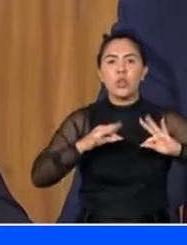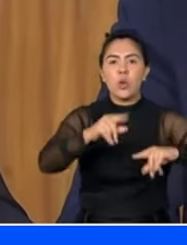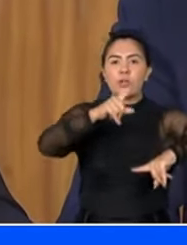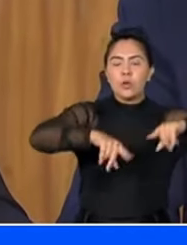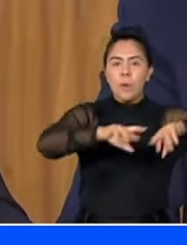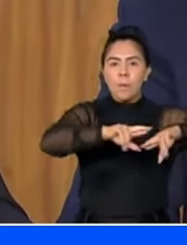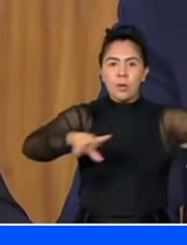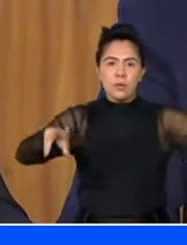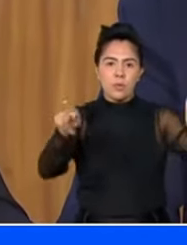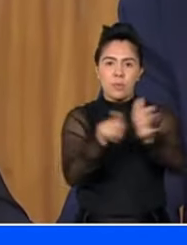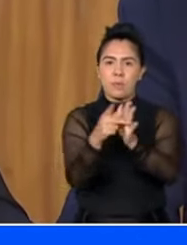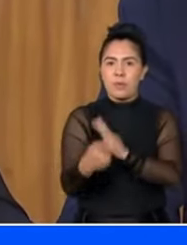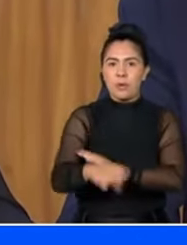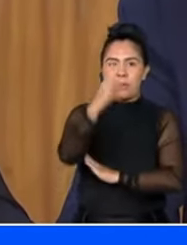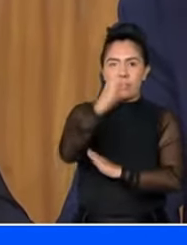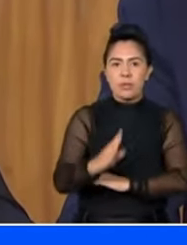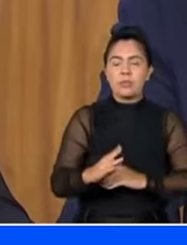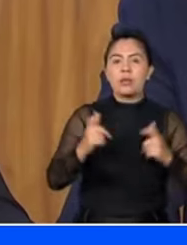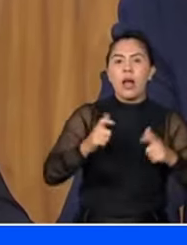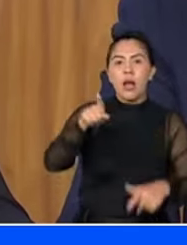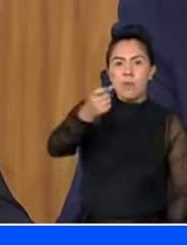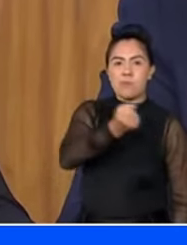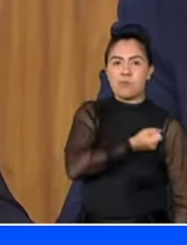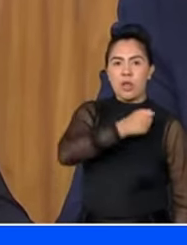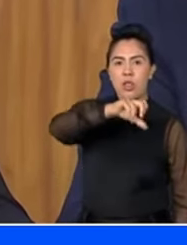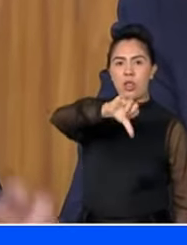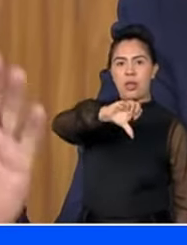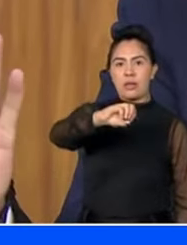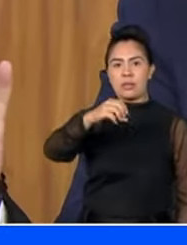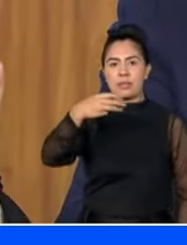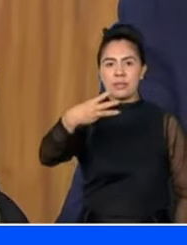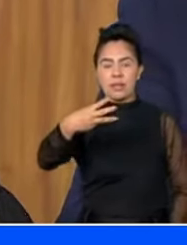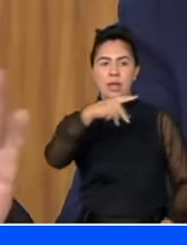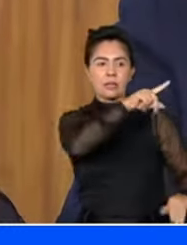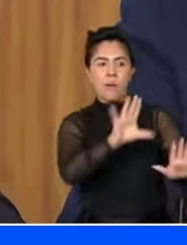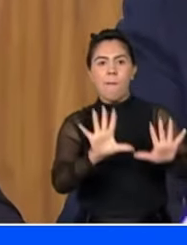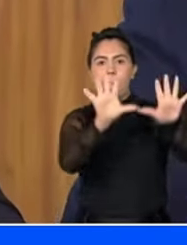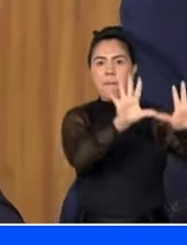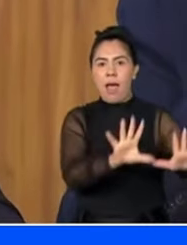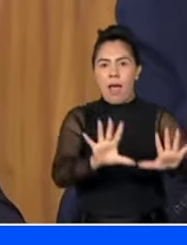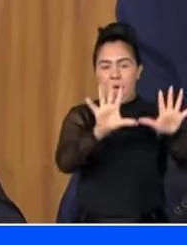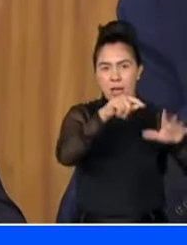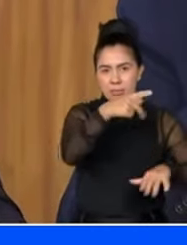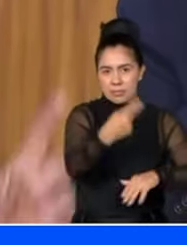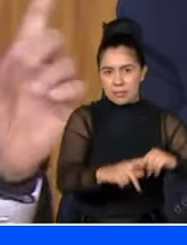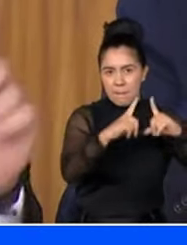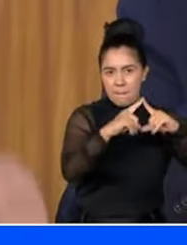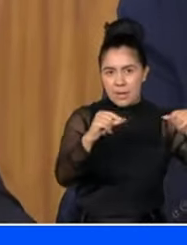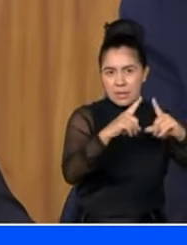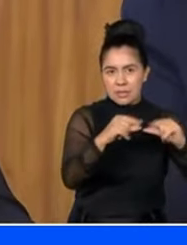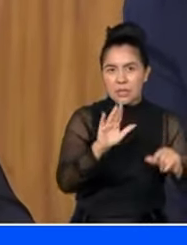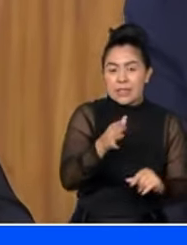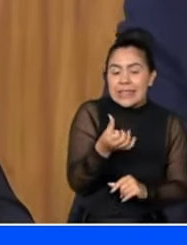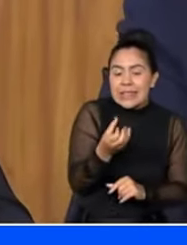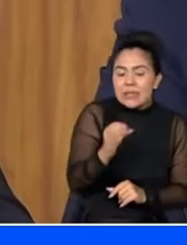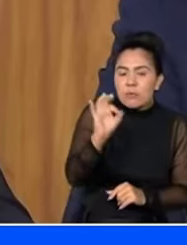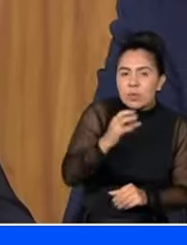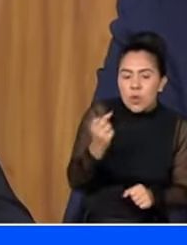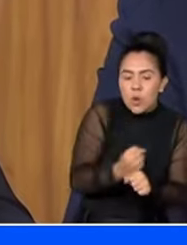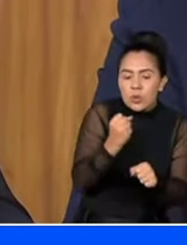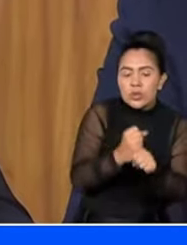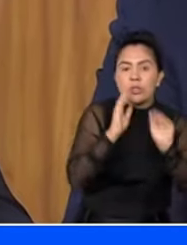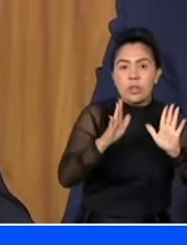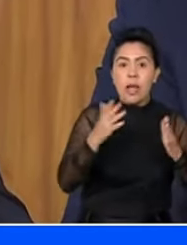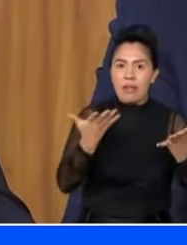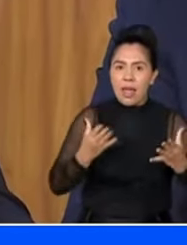na 903, na frente do Parque da Cidade. Já está com mais de 60% construído. Essa é a surpresa que eu quero, o ano que vem, o